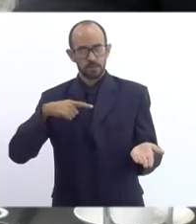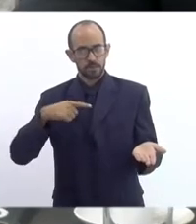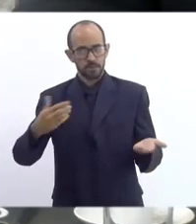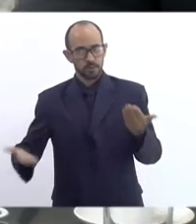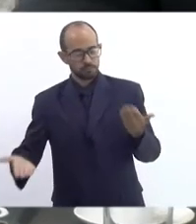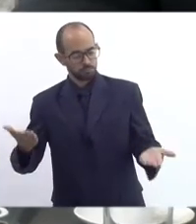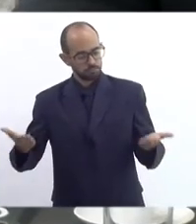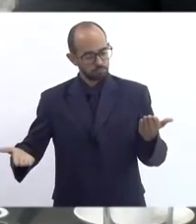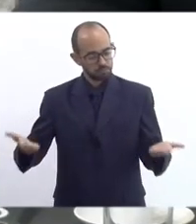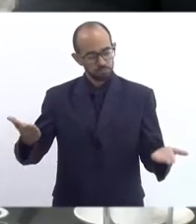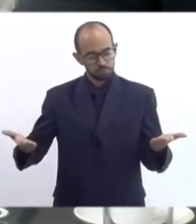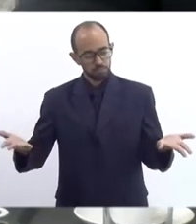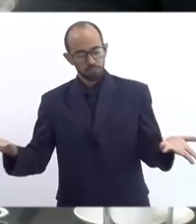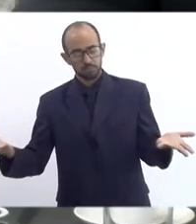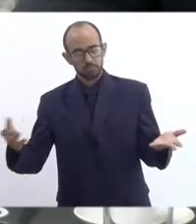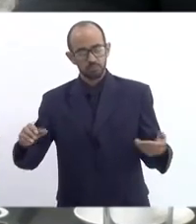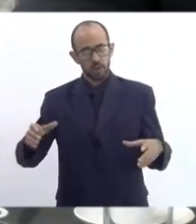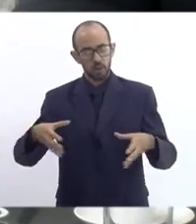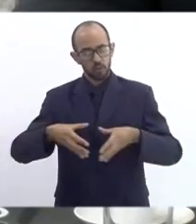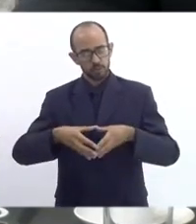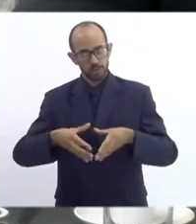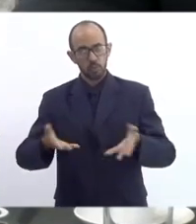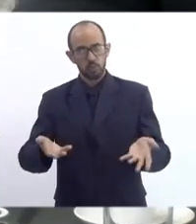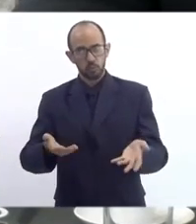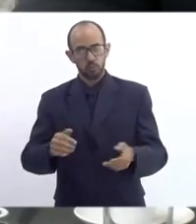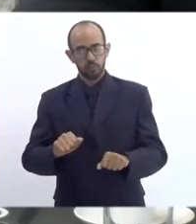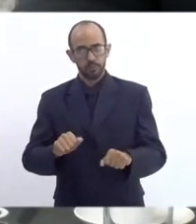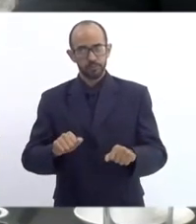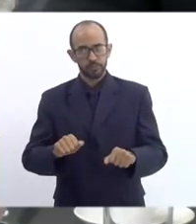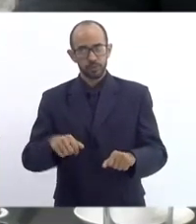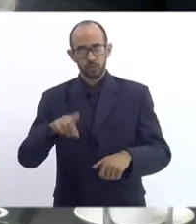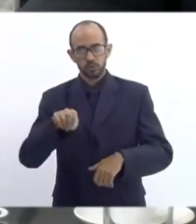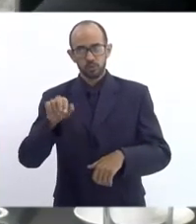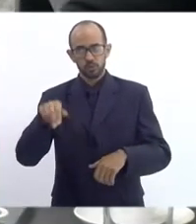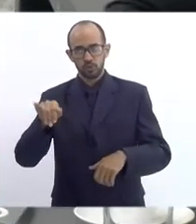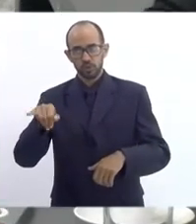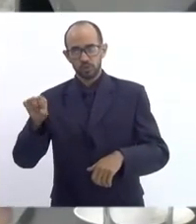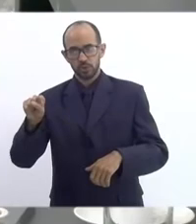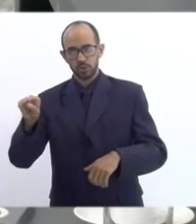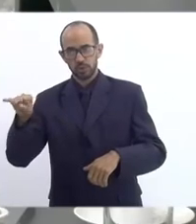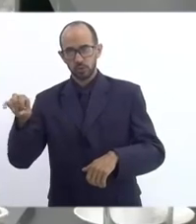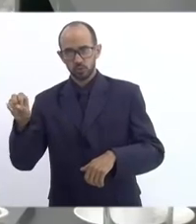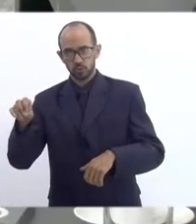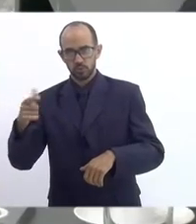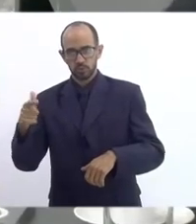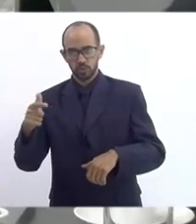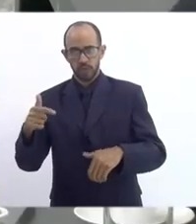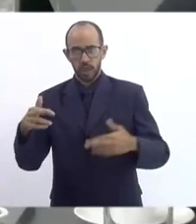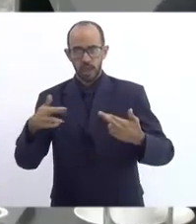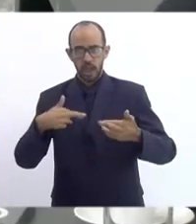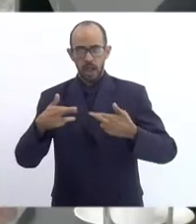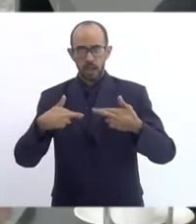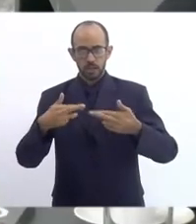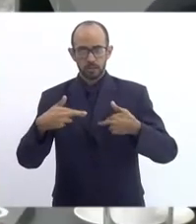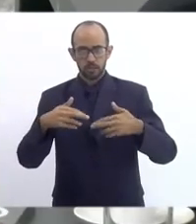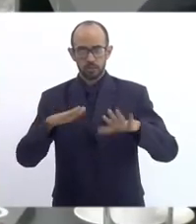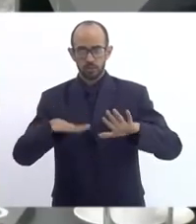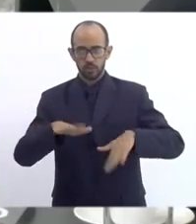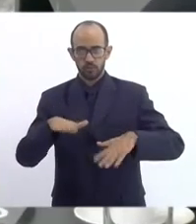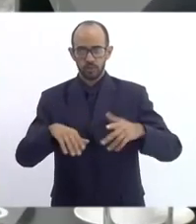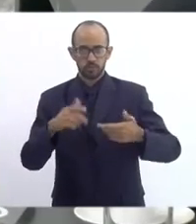comissão tem adotado. Ou seja, os projetos do deputado Dionísio de reconhecer todas as escolas que ele não tem a menor relação, muitas vezes não deve nem saber onde fica.